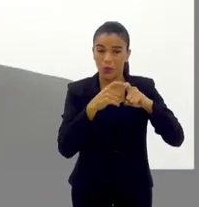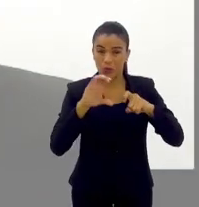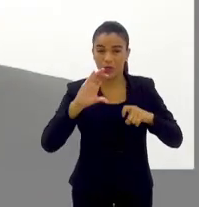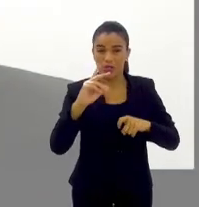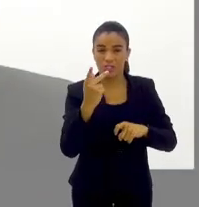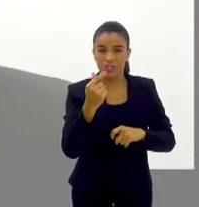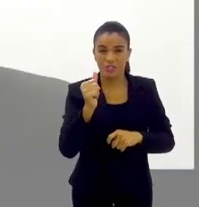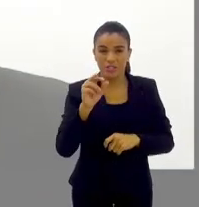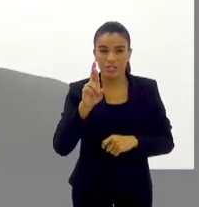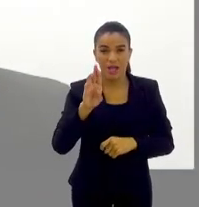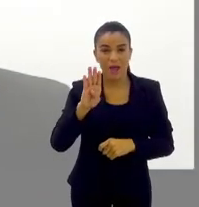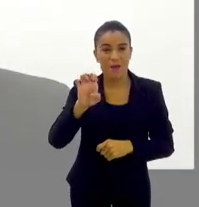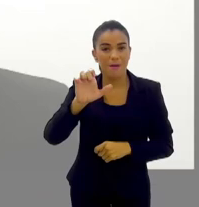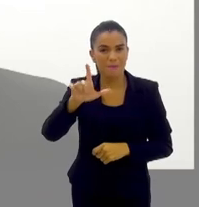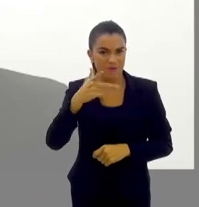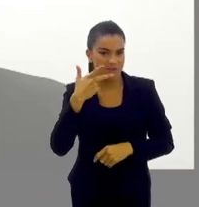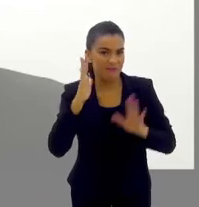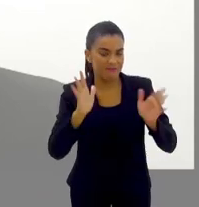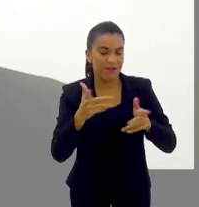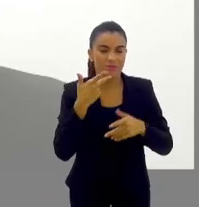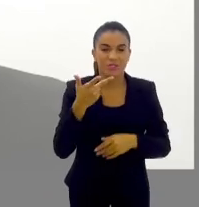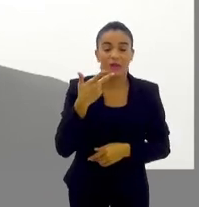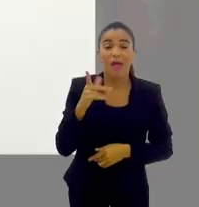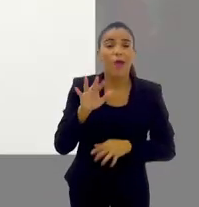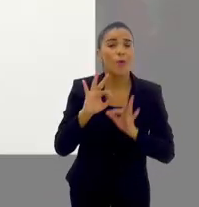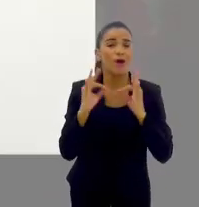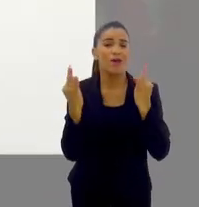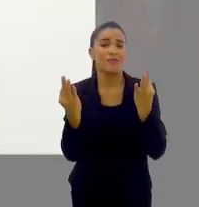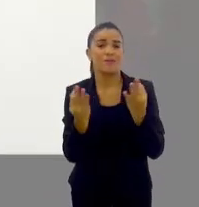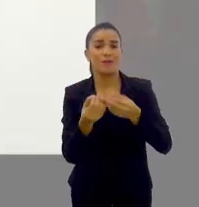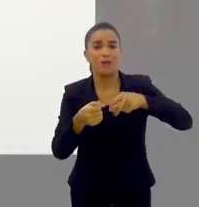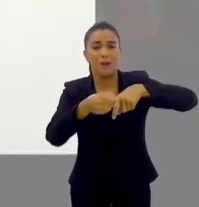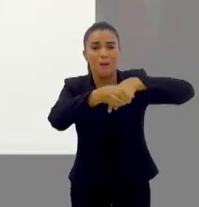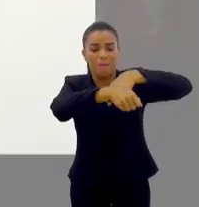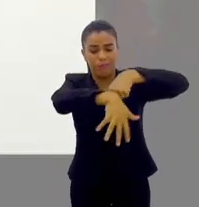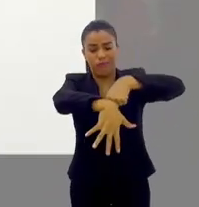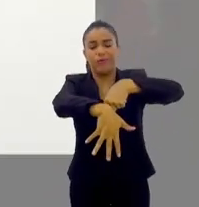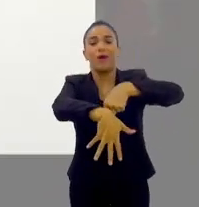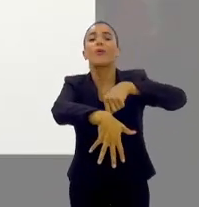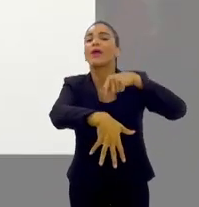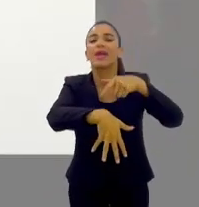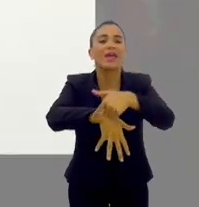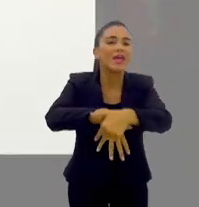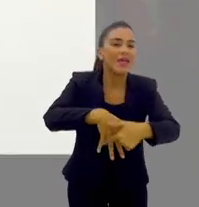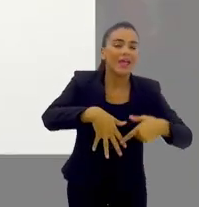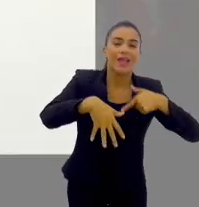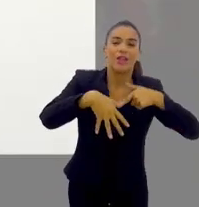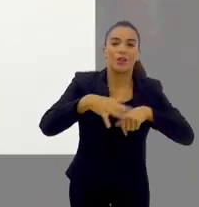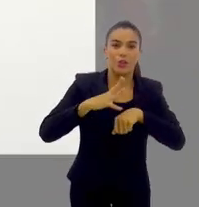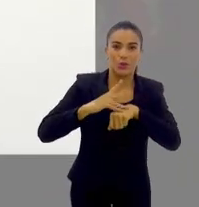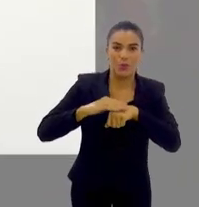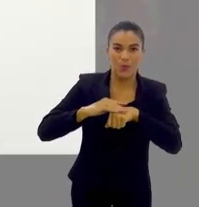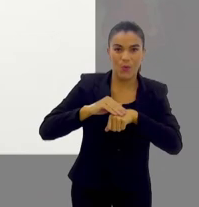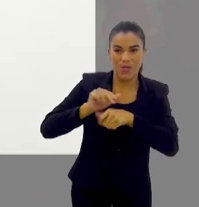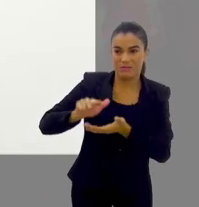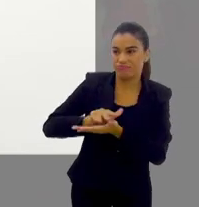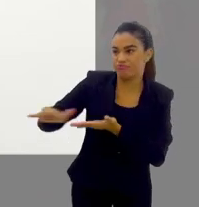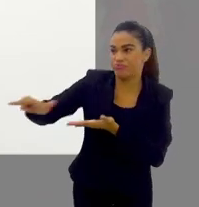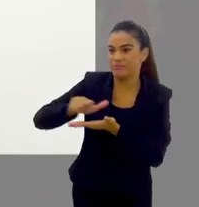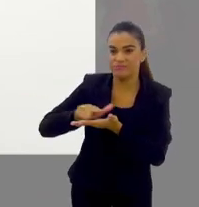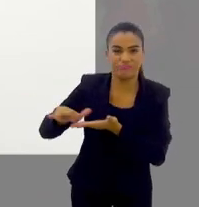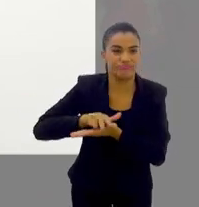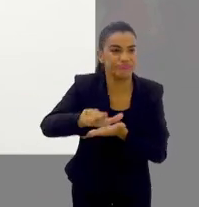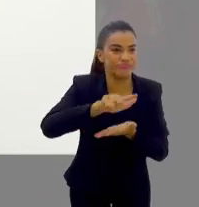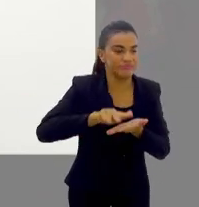Dr. Charbel também já comentou, né, elas são uma família de doenças virais, de infecções por vírus,